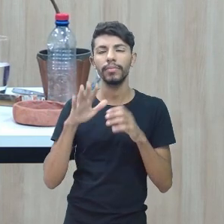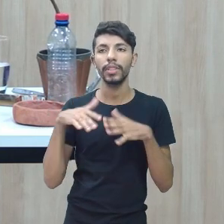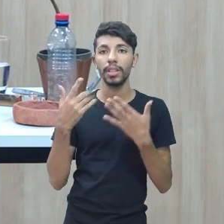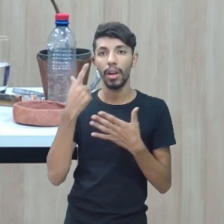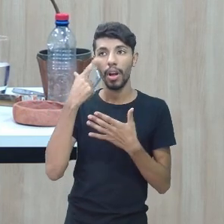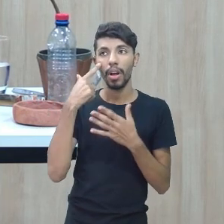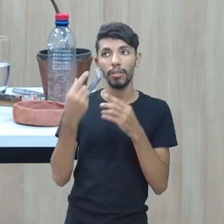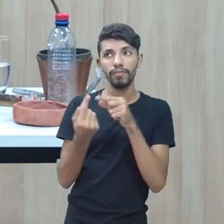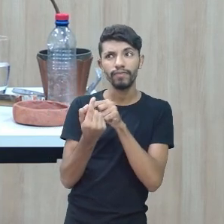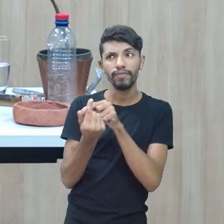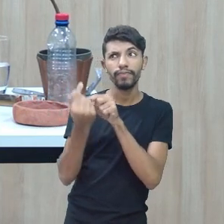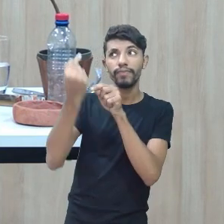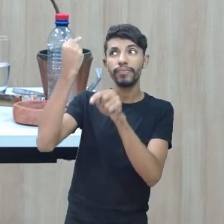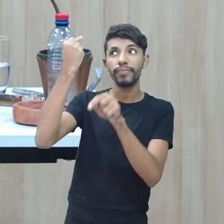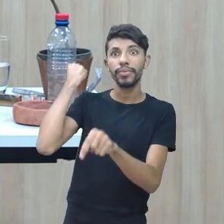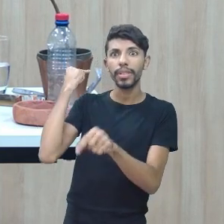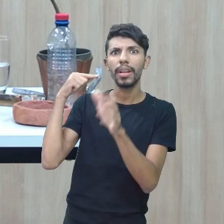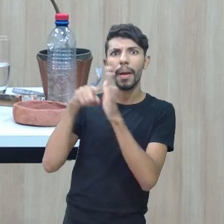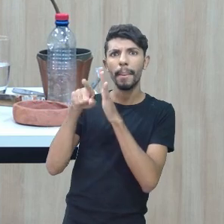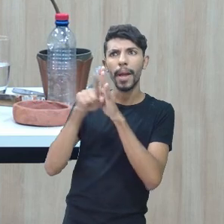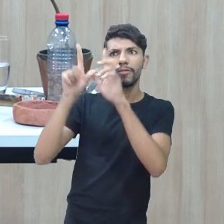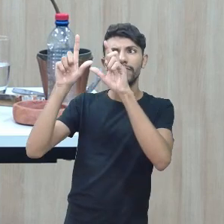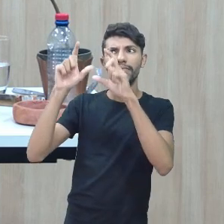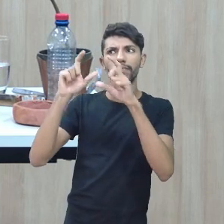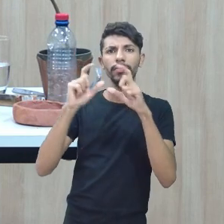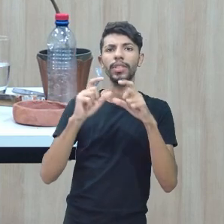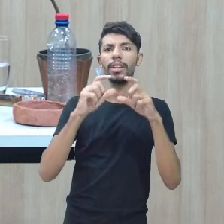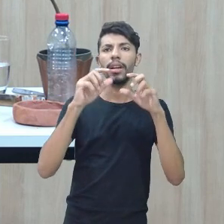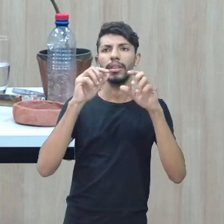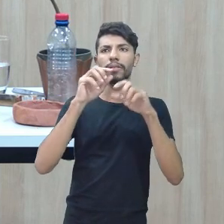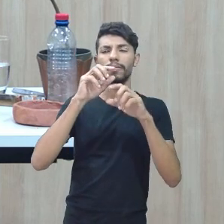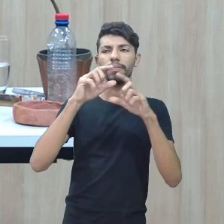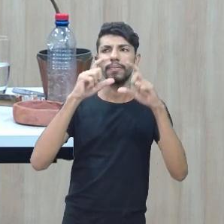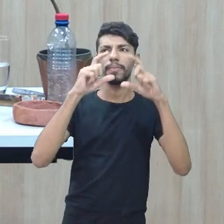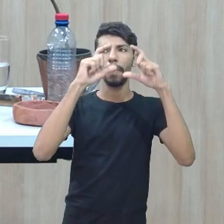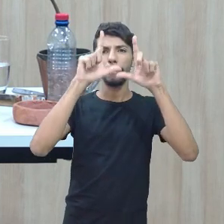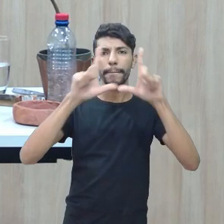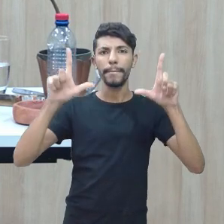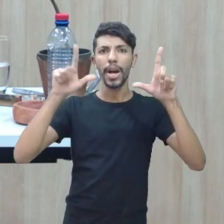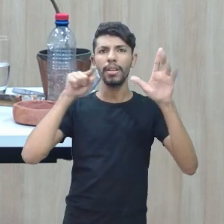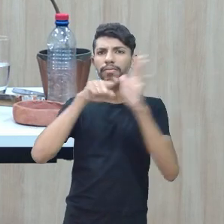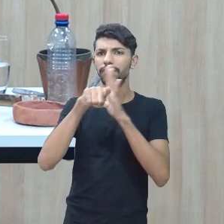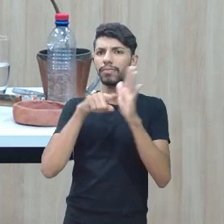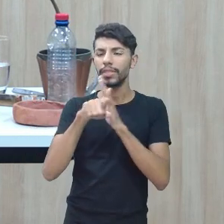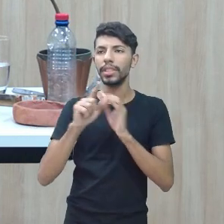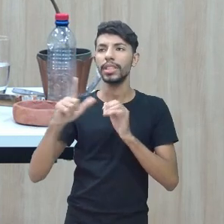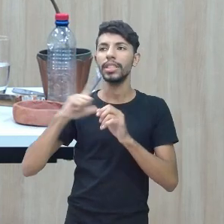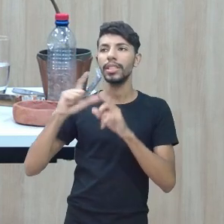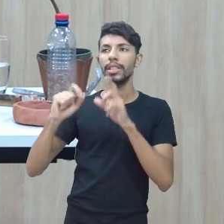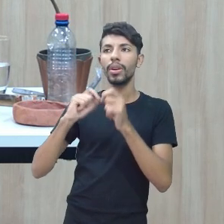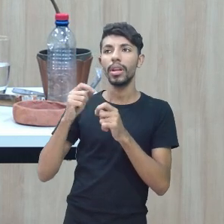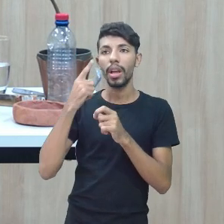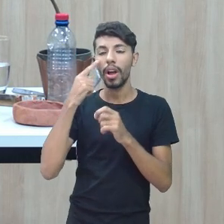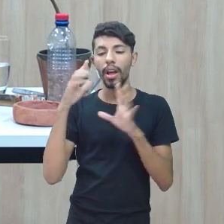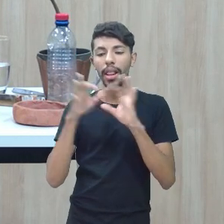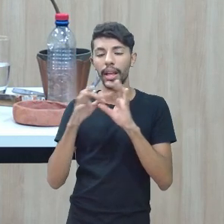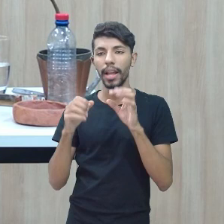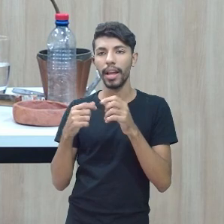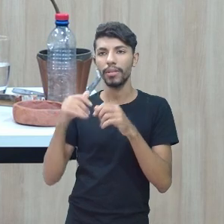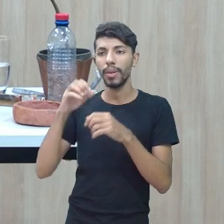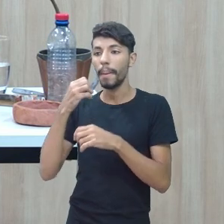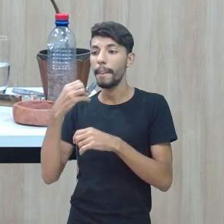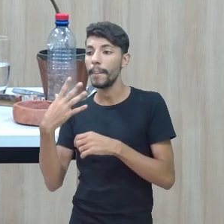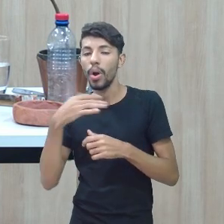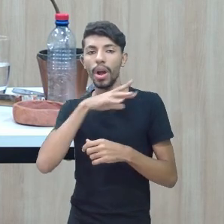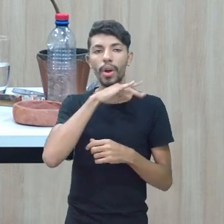no nosso checkpoint tem alguns questionamentos em relação aí às vantagens e desvantagens dos materiais